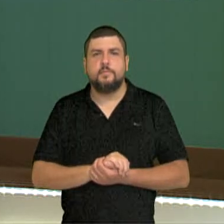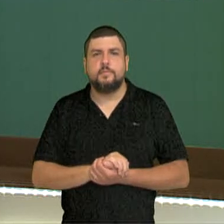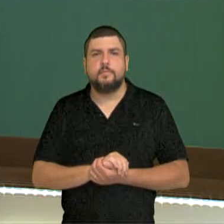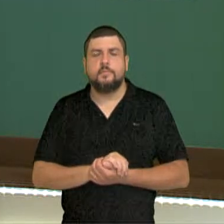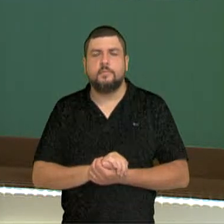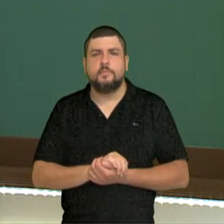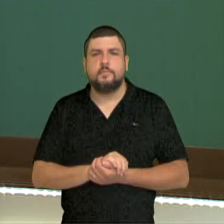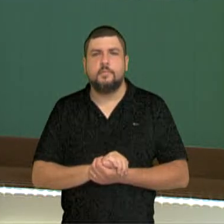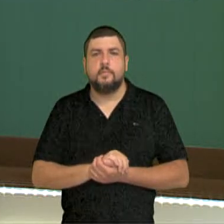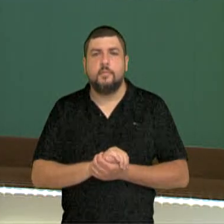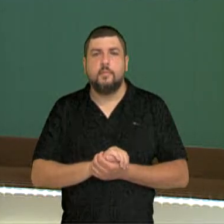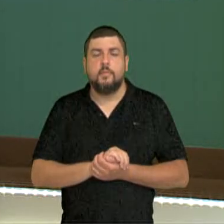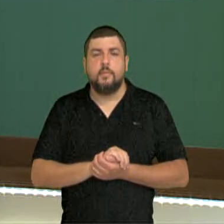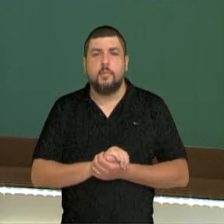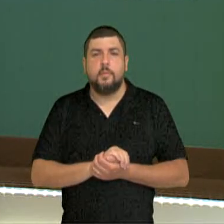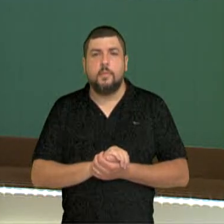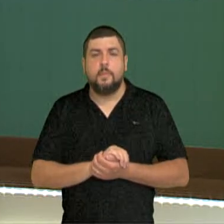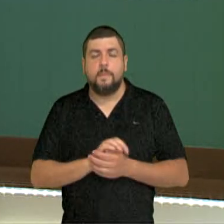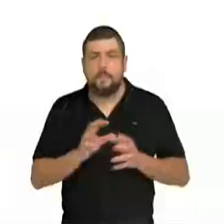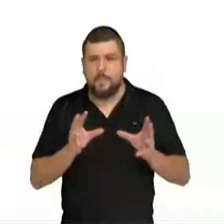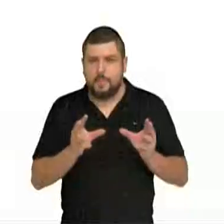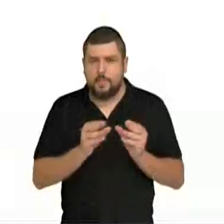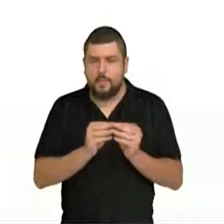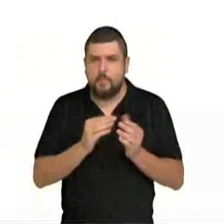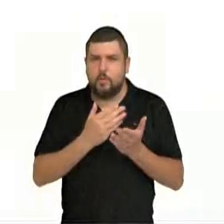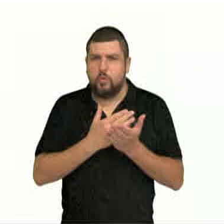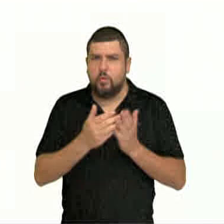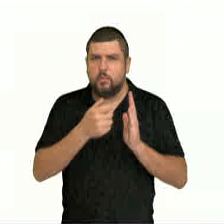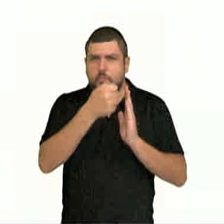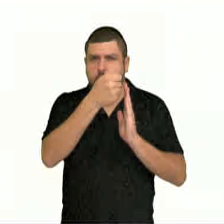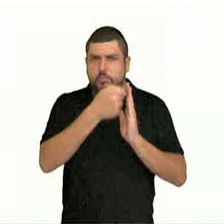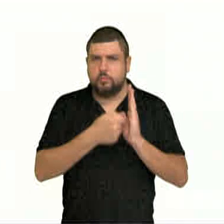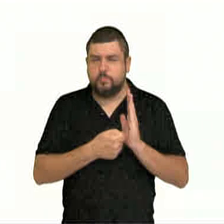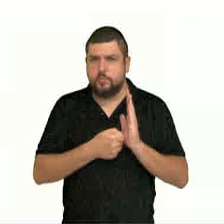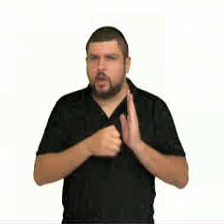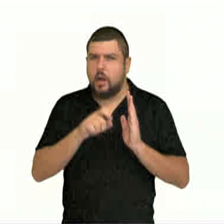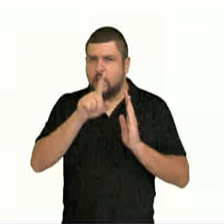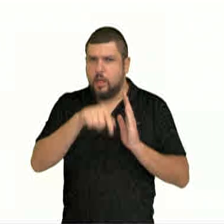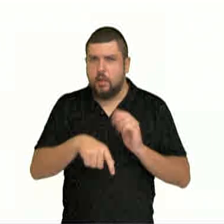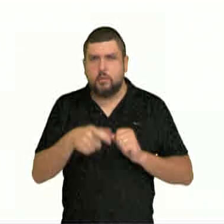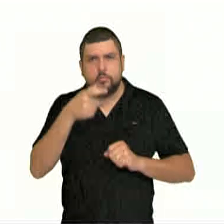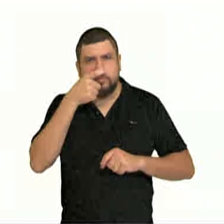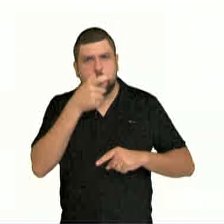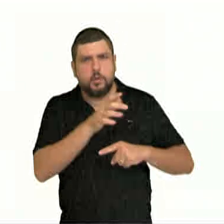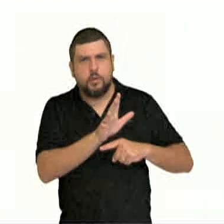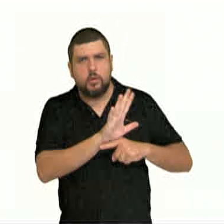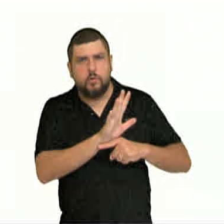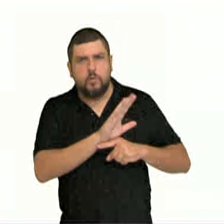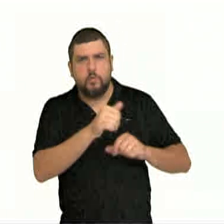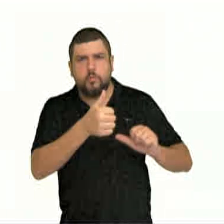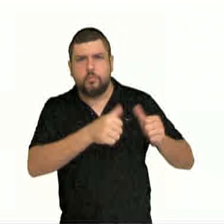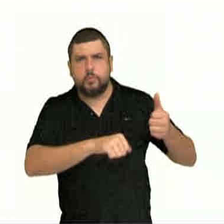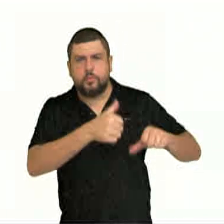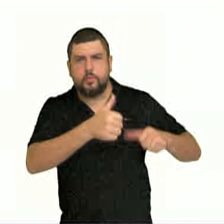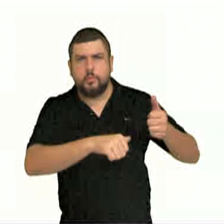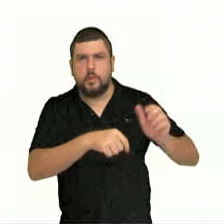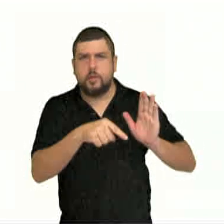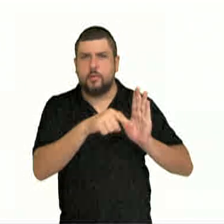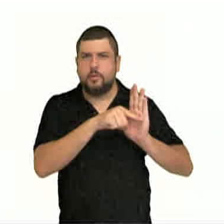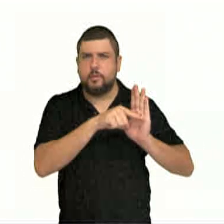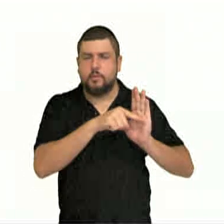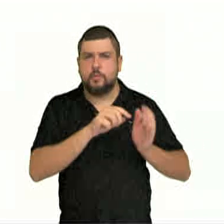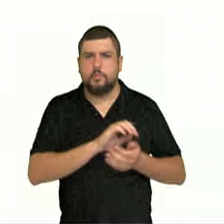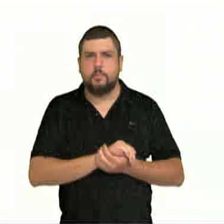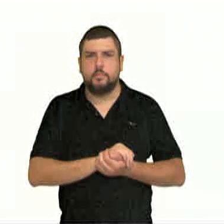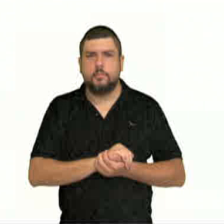Neste começo de resenha, ele está avaliando negativamente. Então, observe que neste fragmento aqui eu tenho um juízo de valor. E a